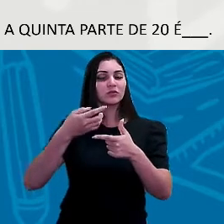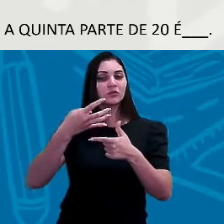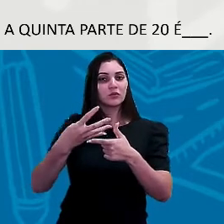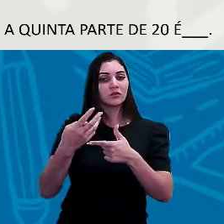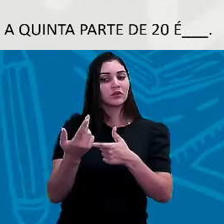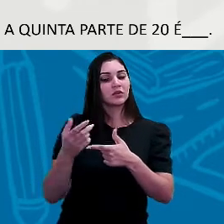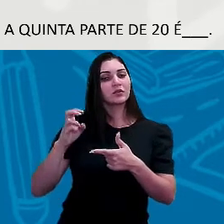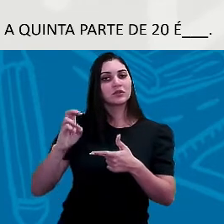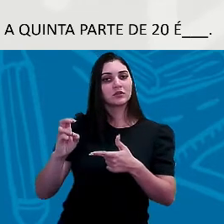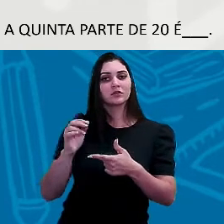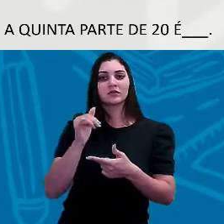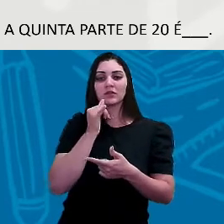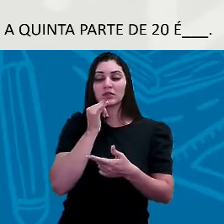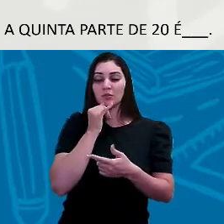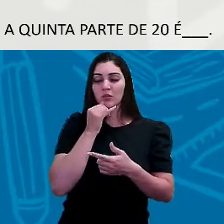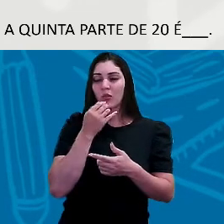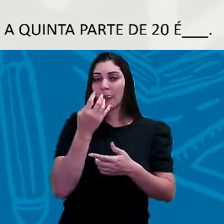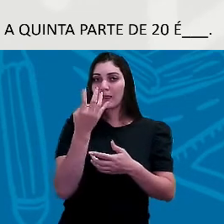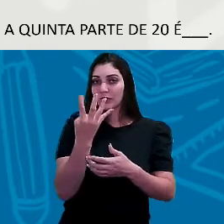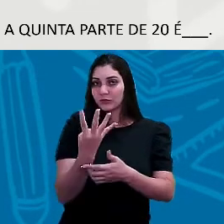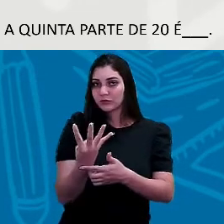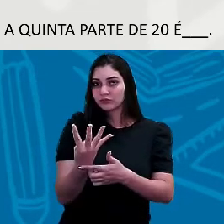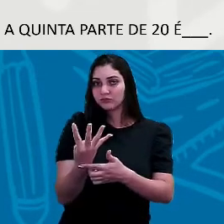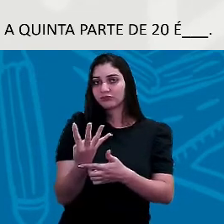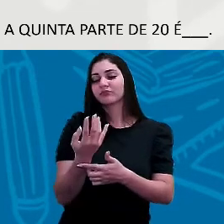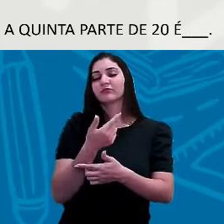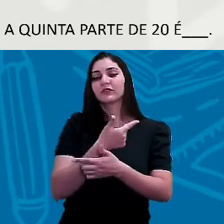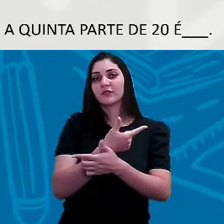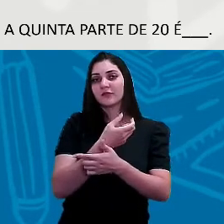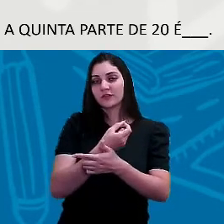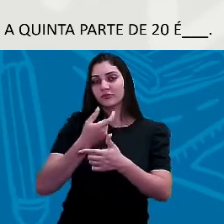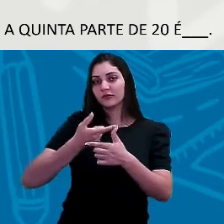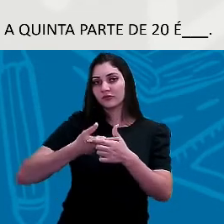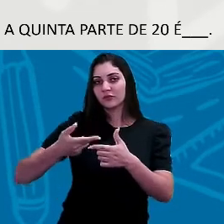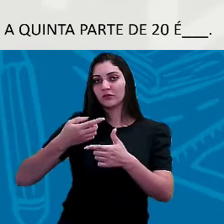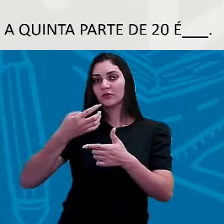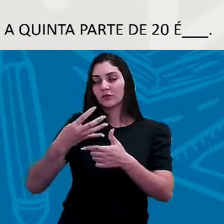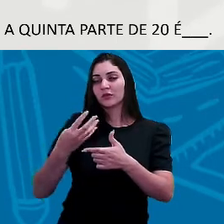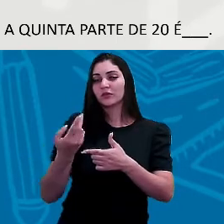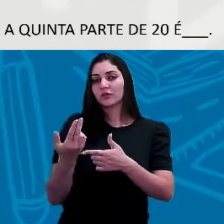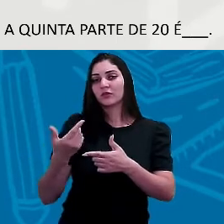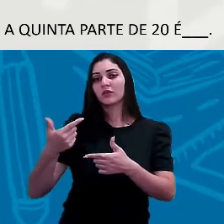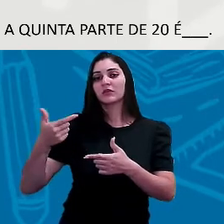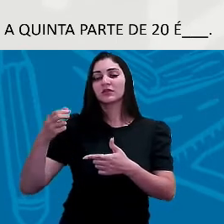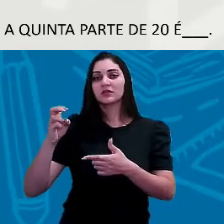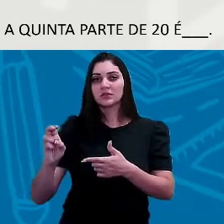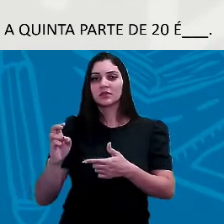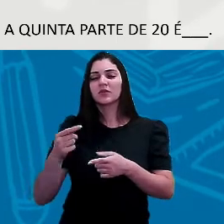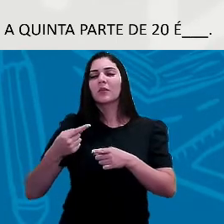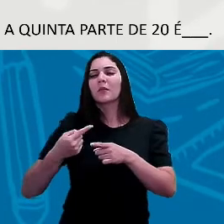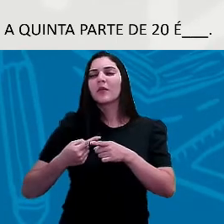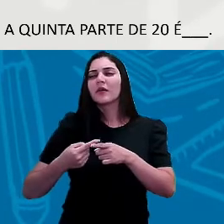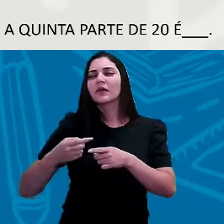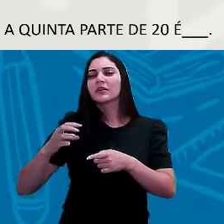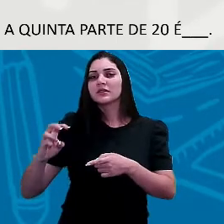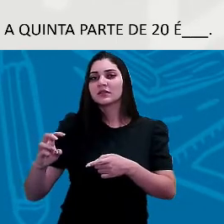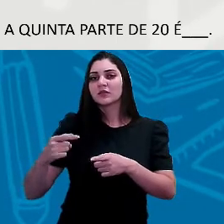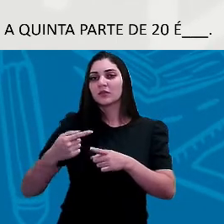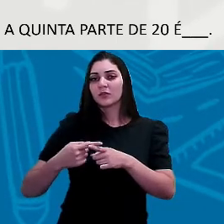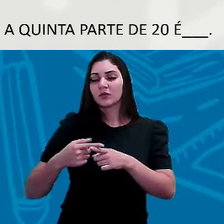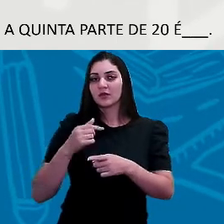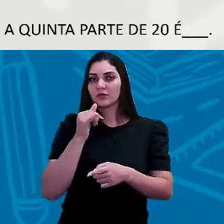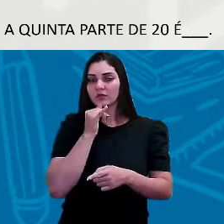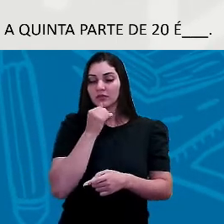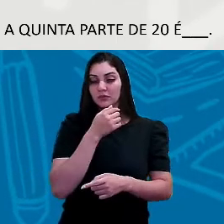a quarta parte de 20 é 5, tá certo? Por que 5, professora? Porque